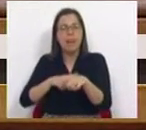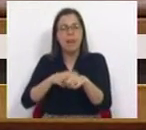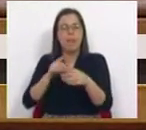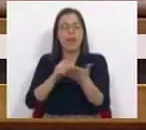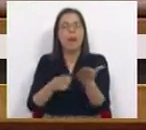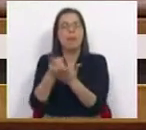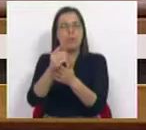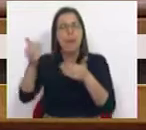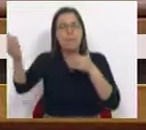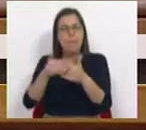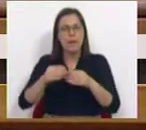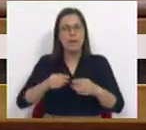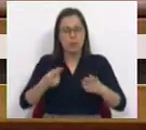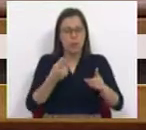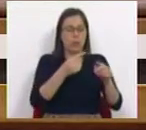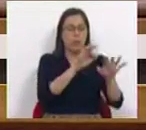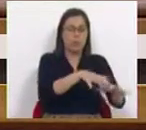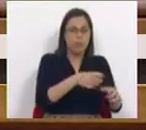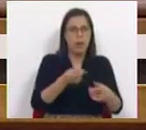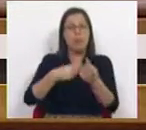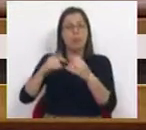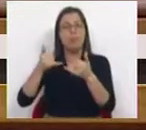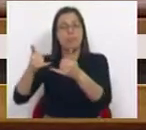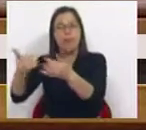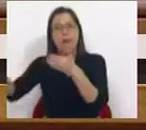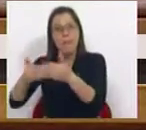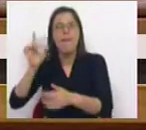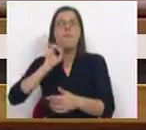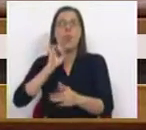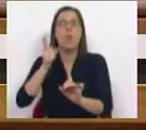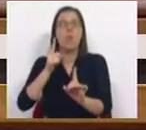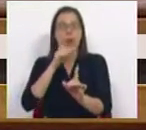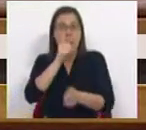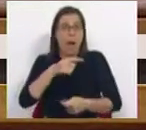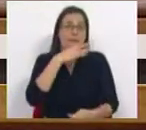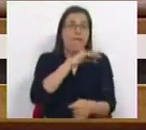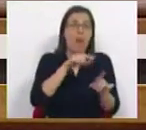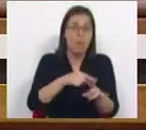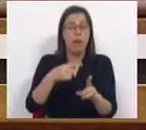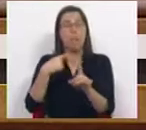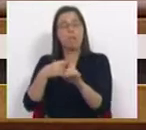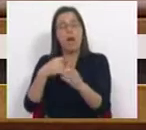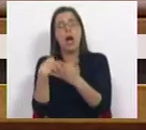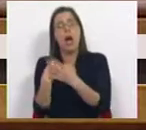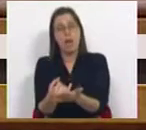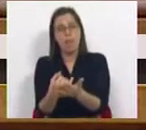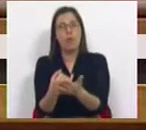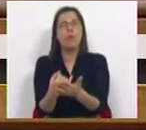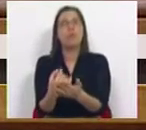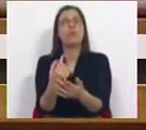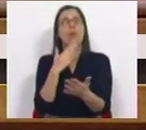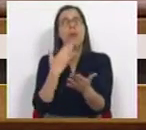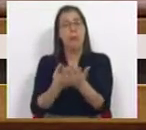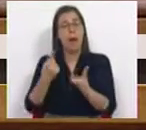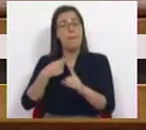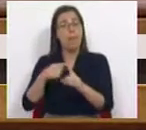comercialização de produtos alimentares, de forma a valorizar a agricultura familiar, beneficiando de apoios que acabam por também